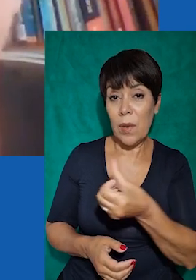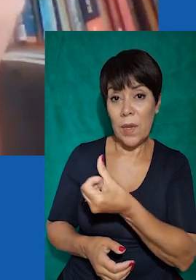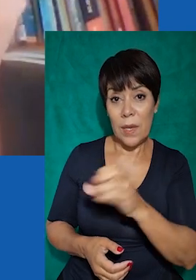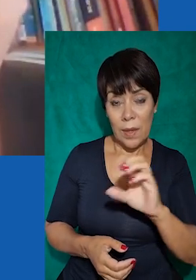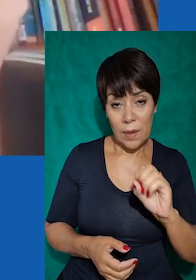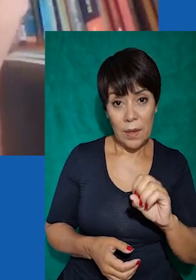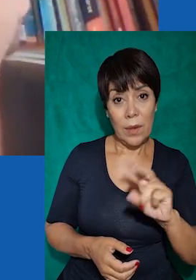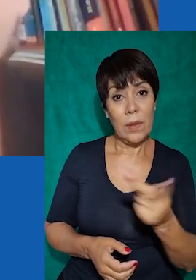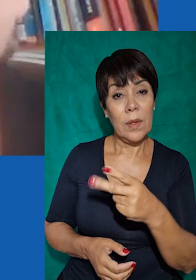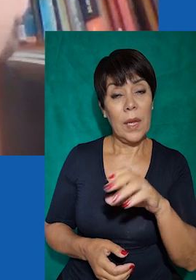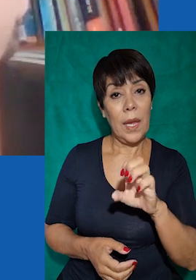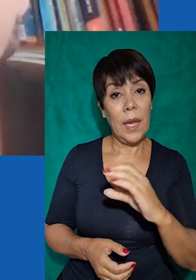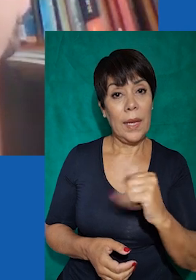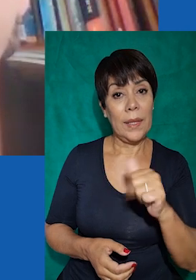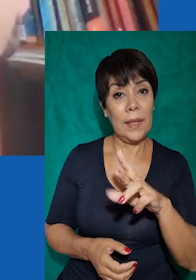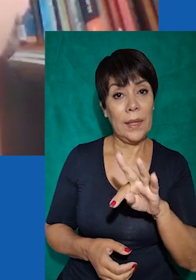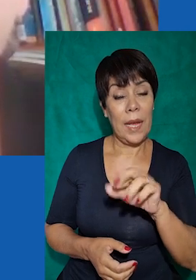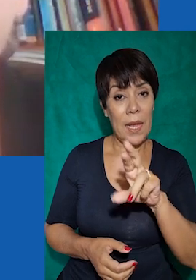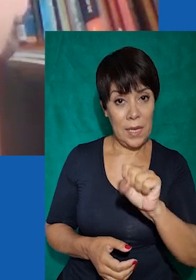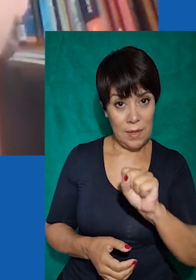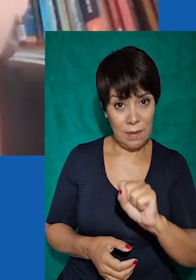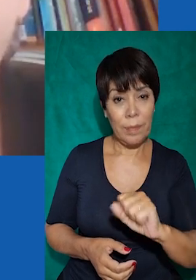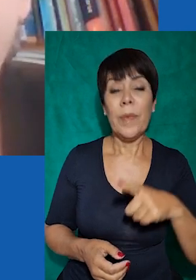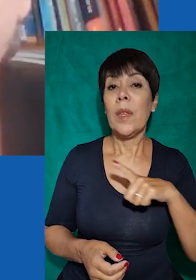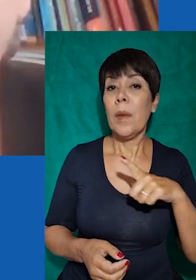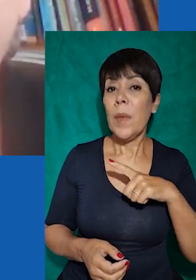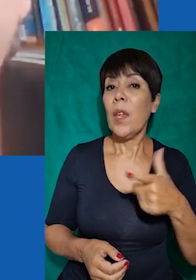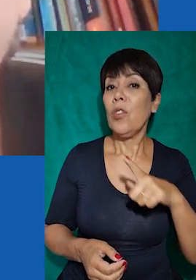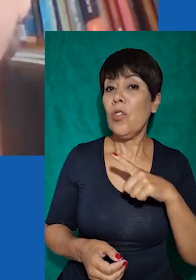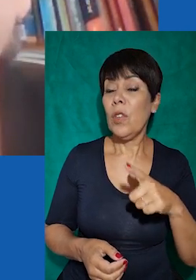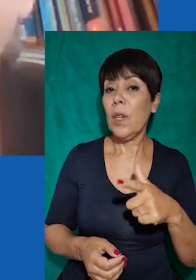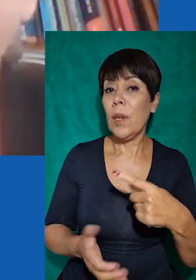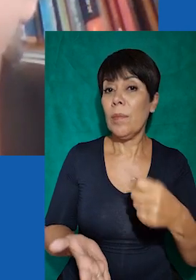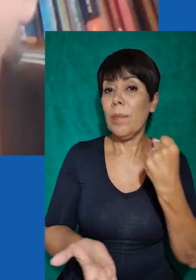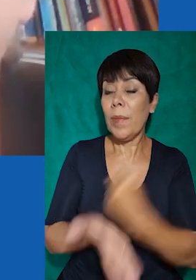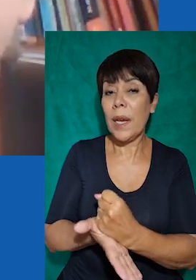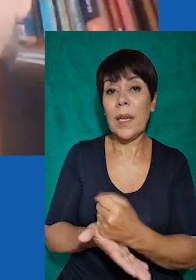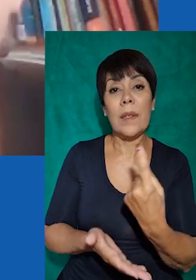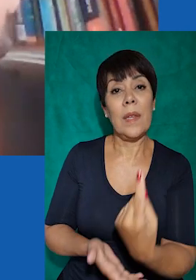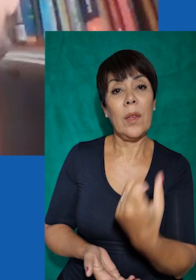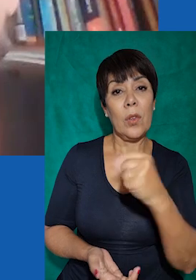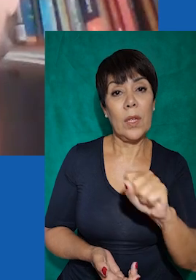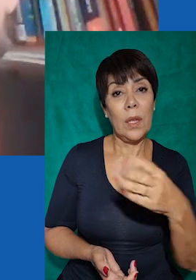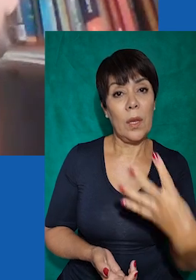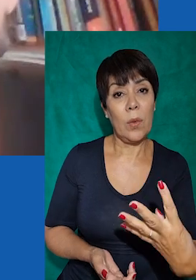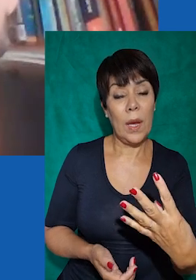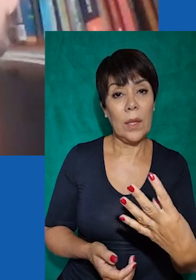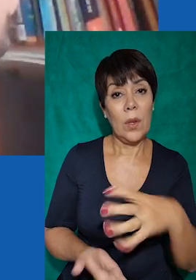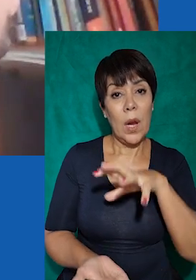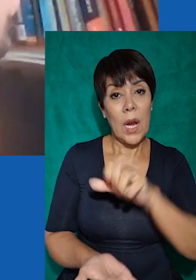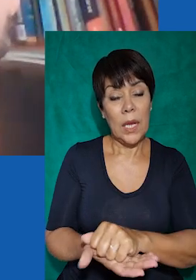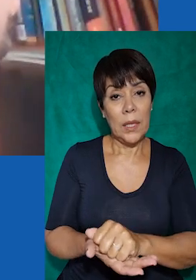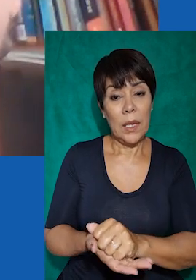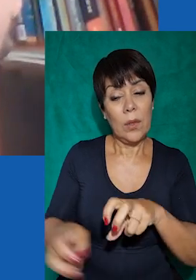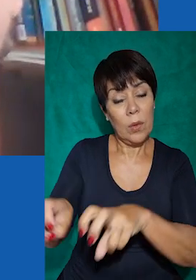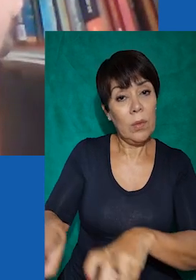55.600 hectares, né, tinha também, sobrepostos a ela, 184 cadastros